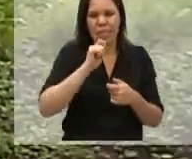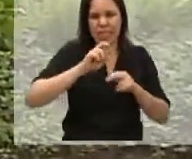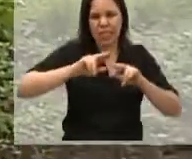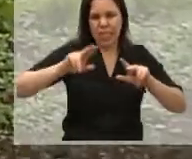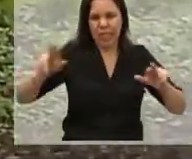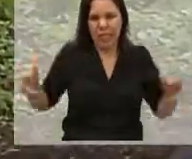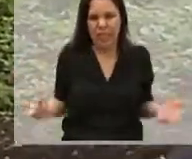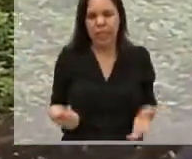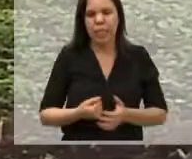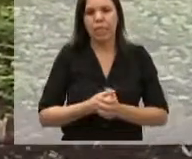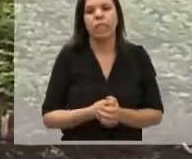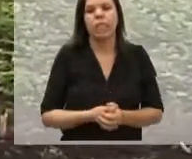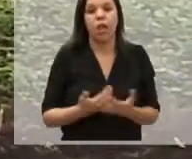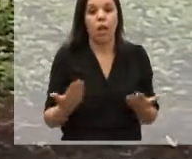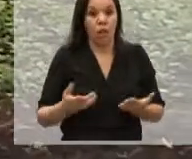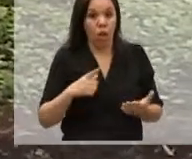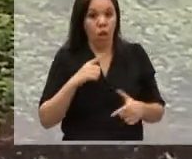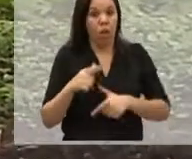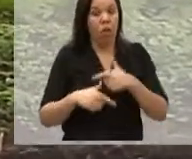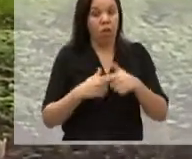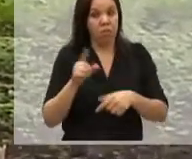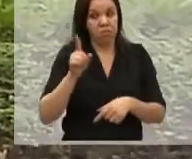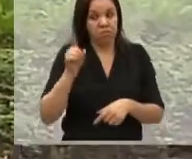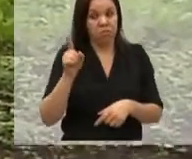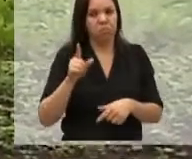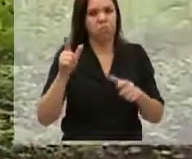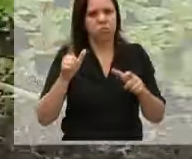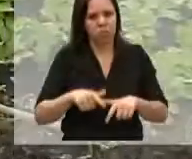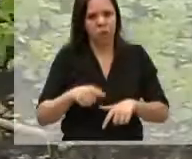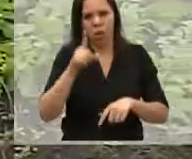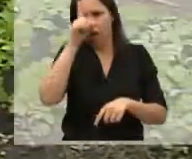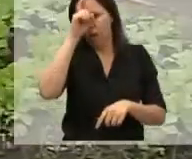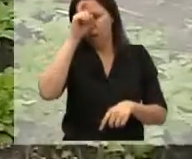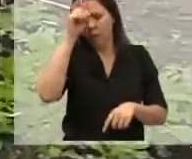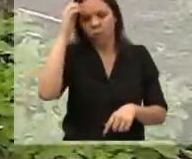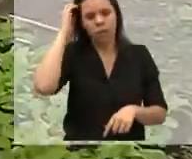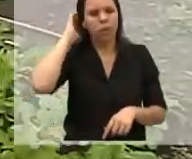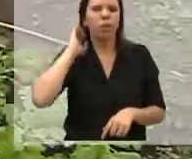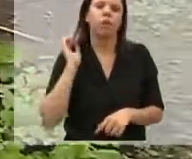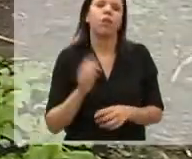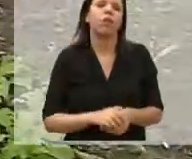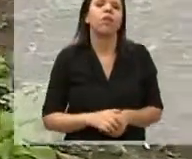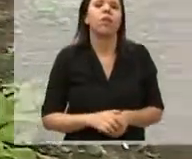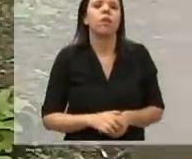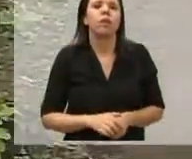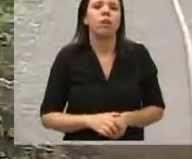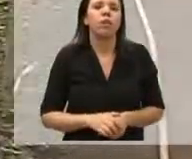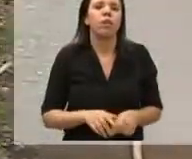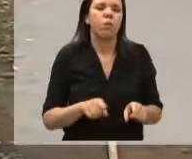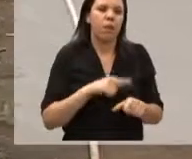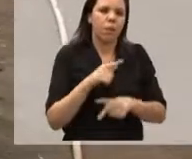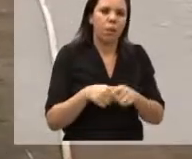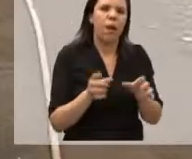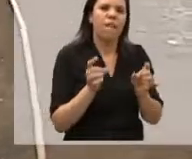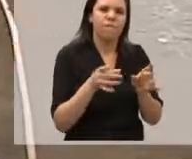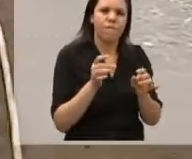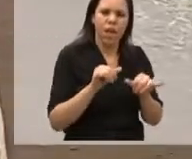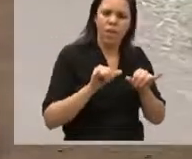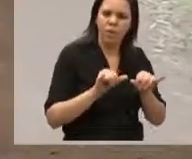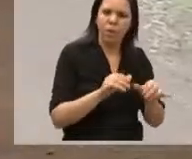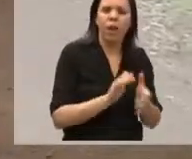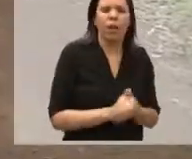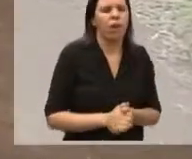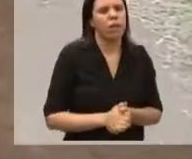de drogadição, e hoje trabalham lá onde era esse hospital. E vendem para supermercados